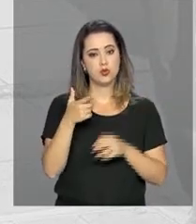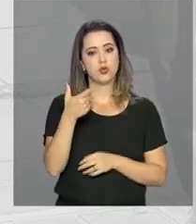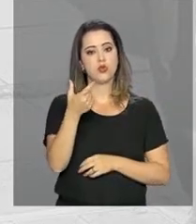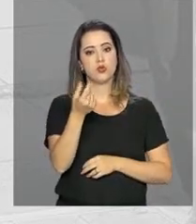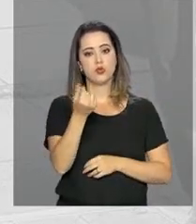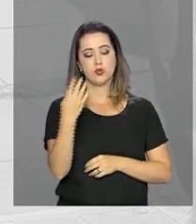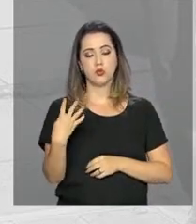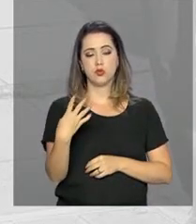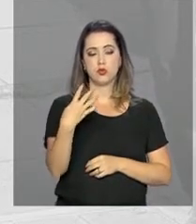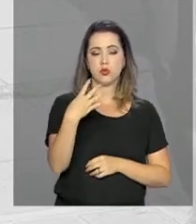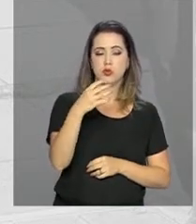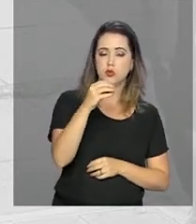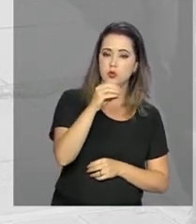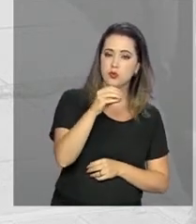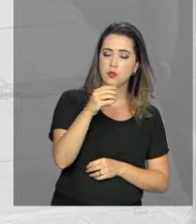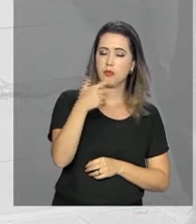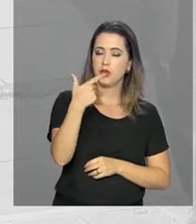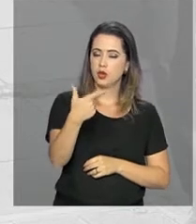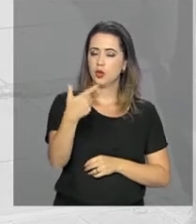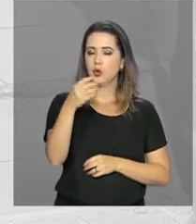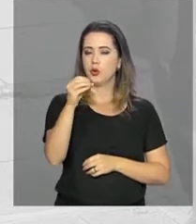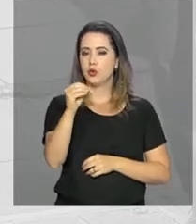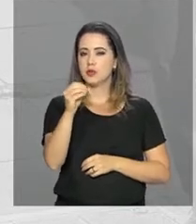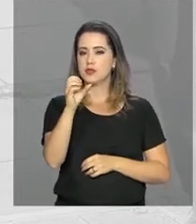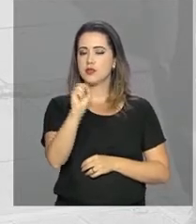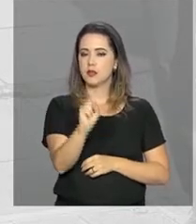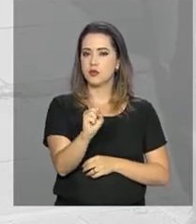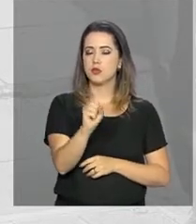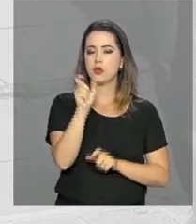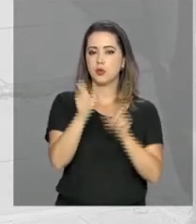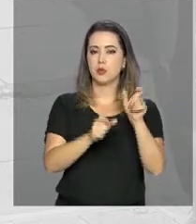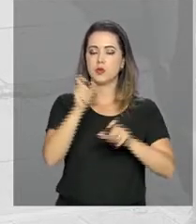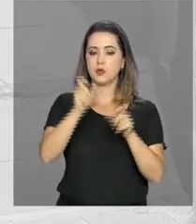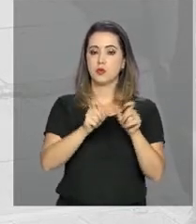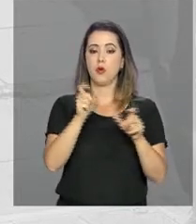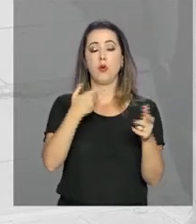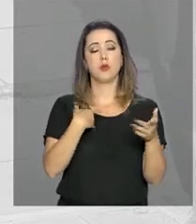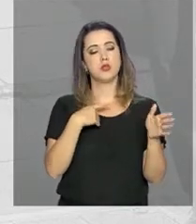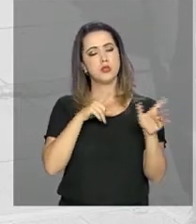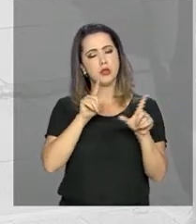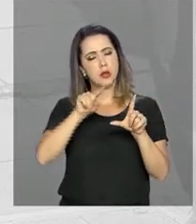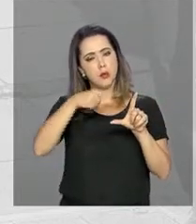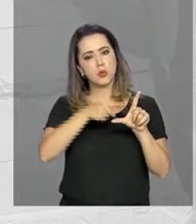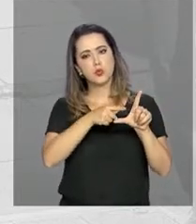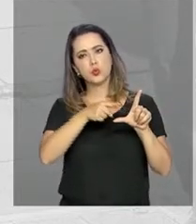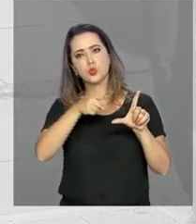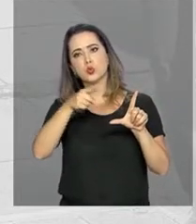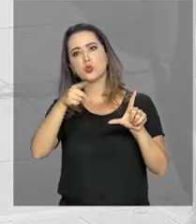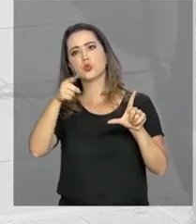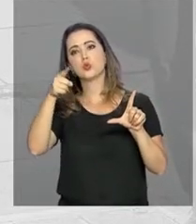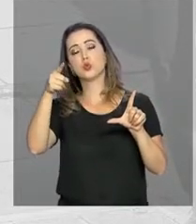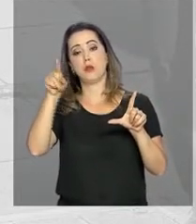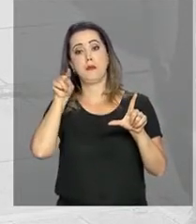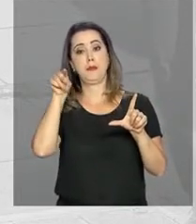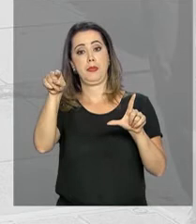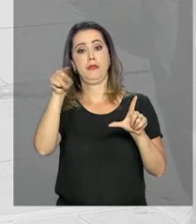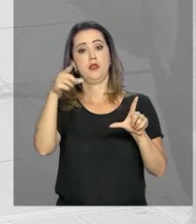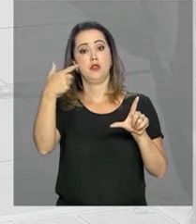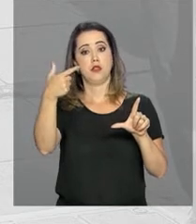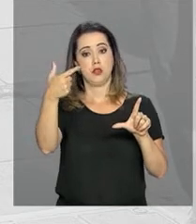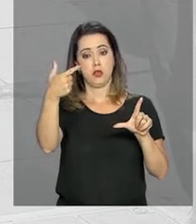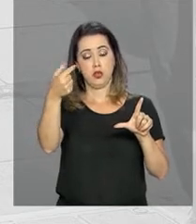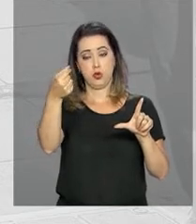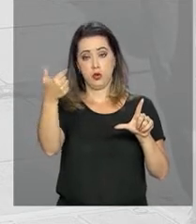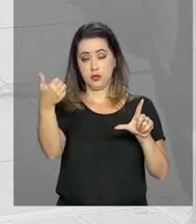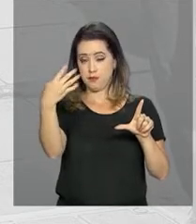brasileiros e segundo o estudo do ibge a população vai seguir crescendo até 2047 quando deve atingir um